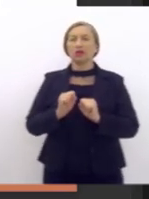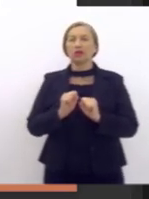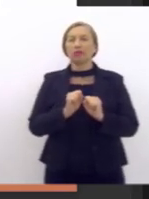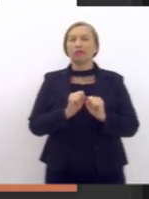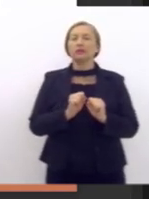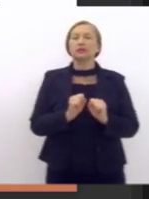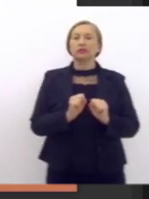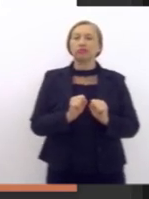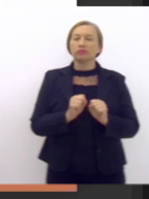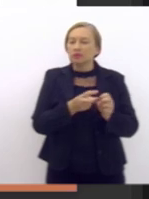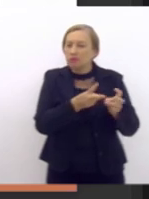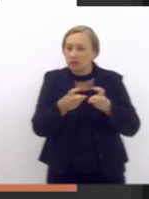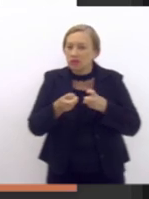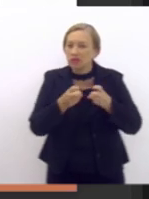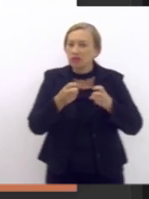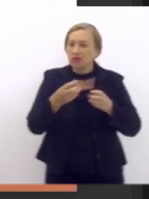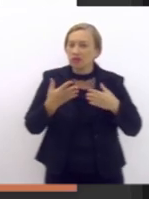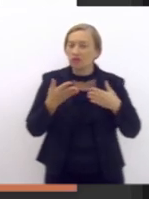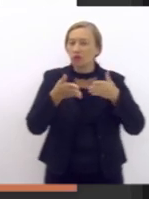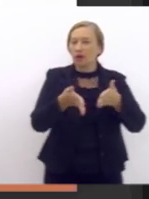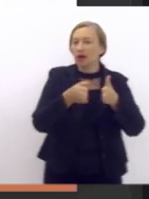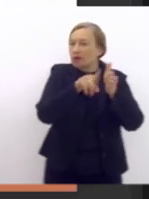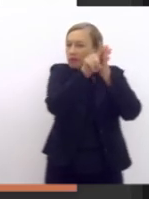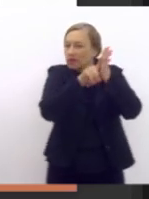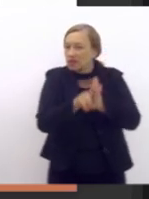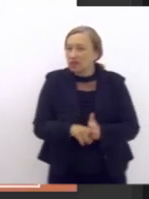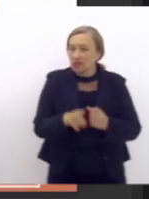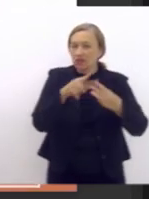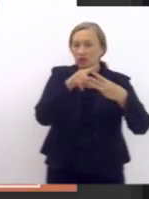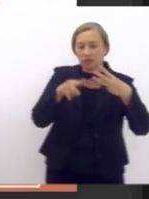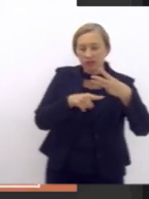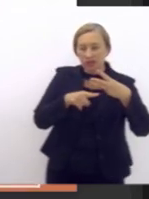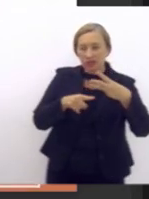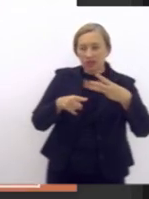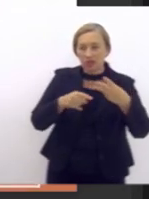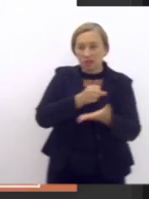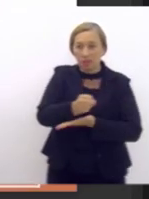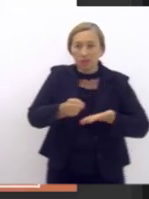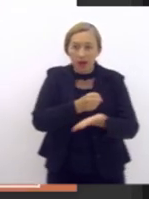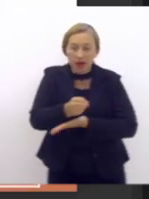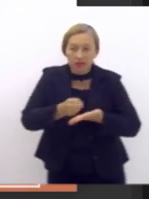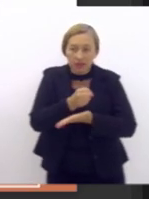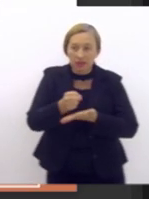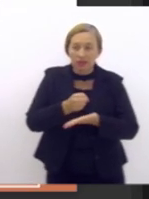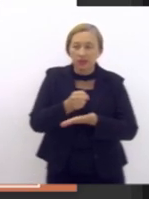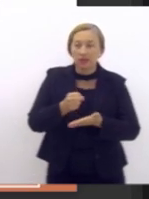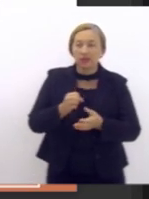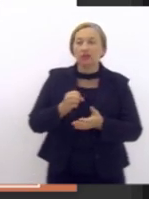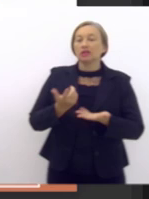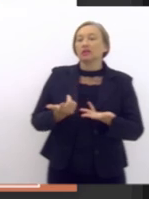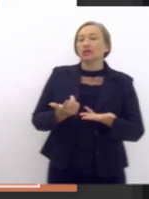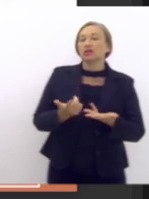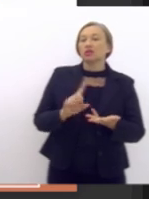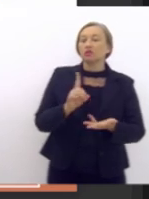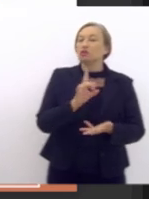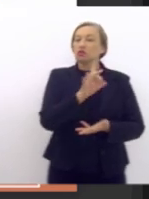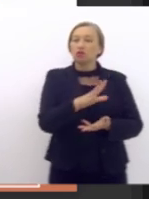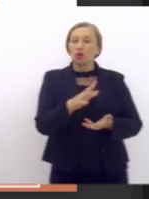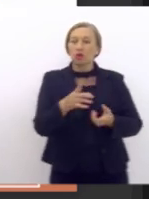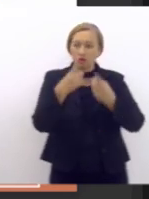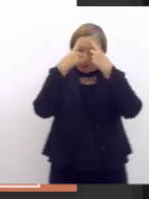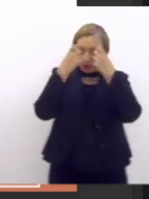disseminar e centralizar pesquisas sobre esses três eixos de pesquisa, né? Não só sobre violência política contra a mulher, também sobre atuação